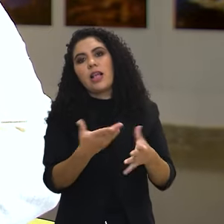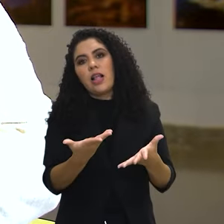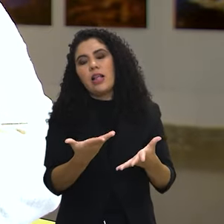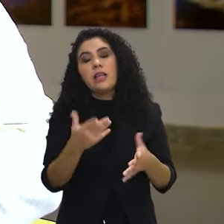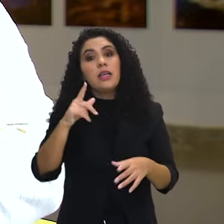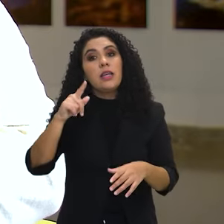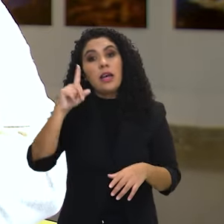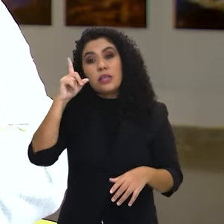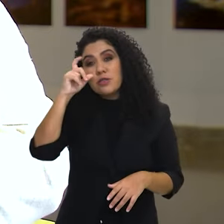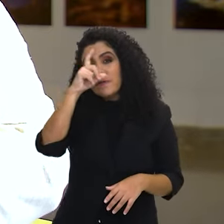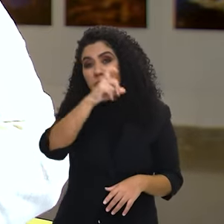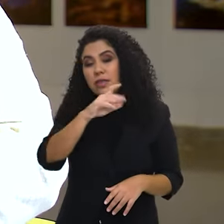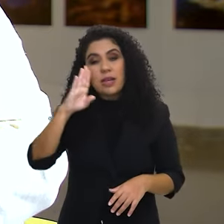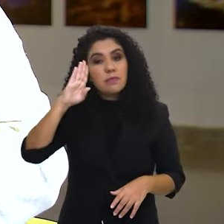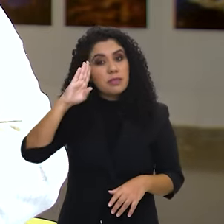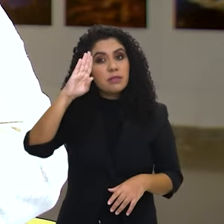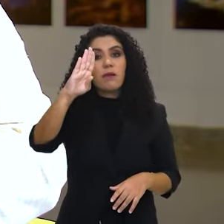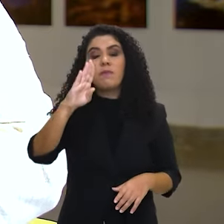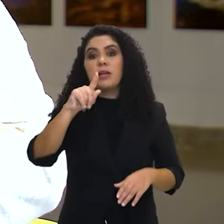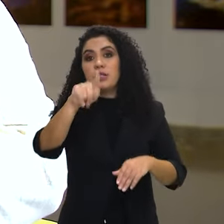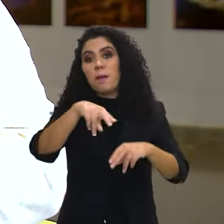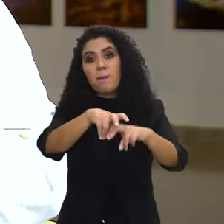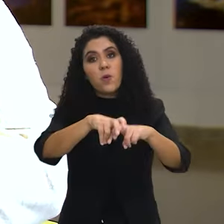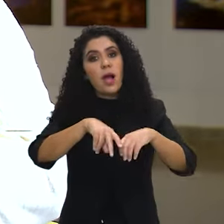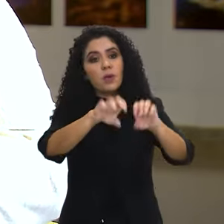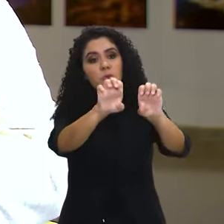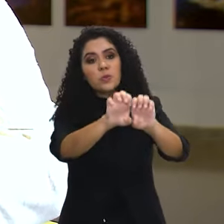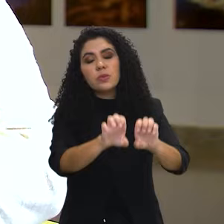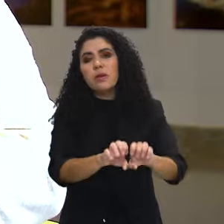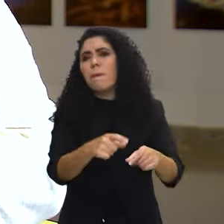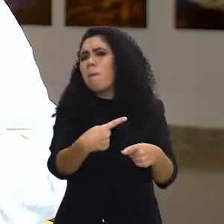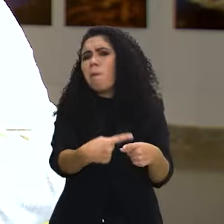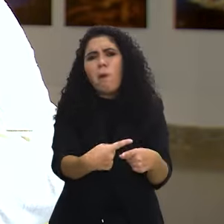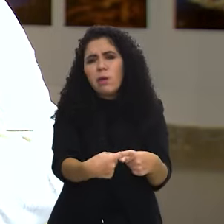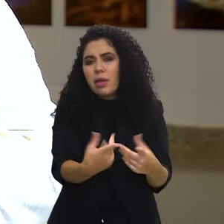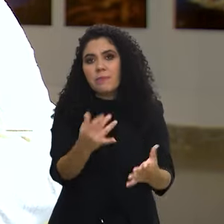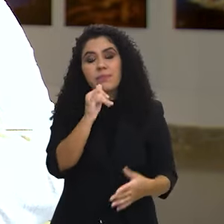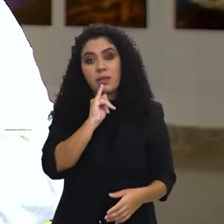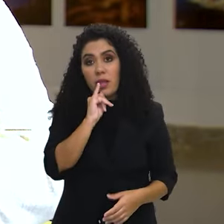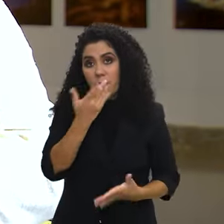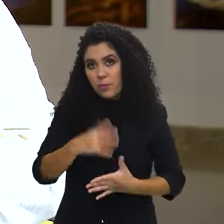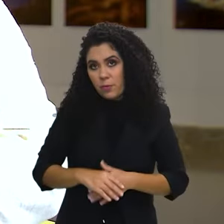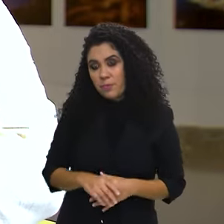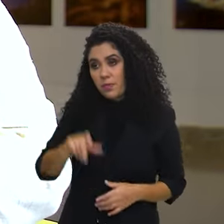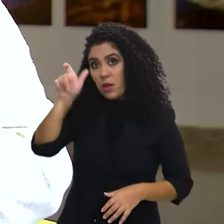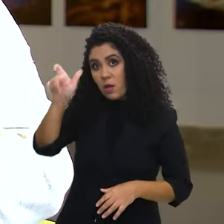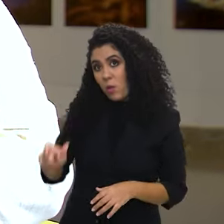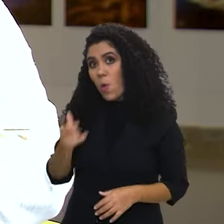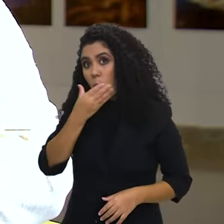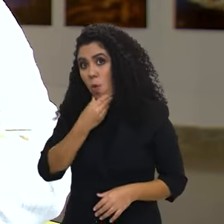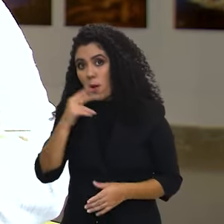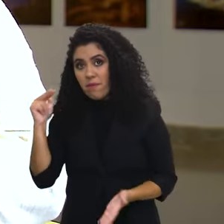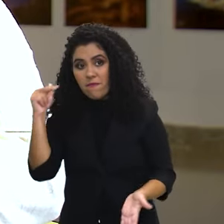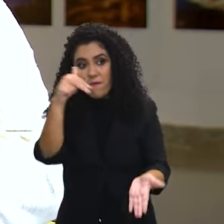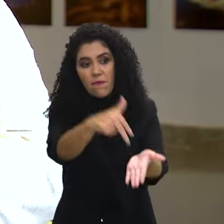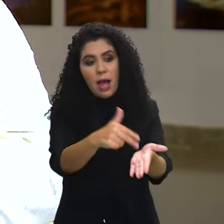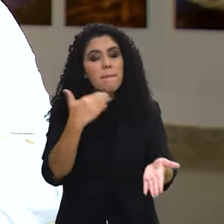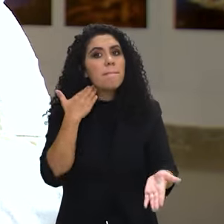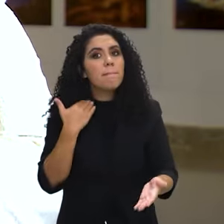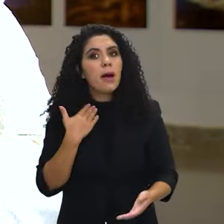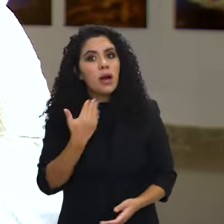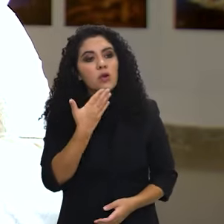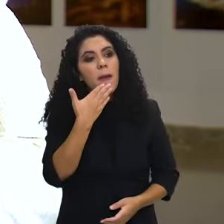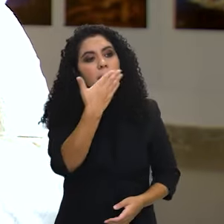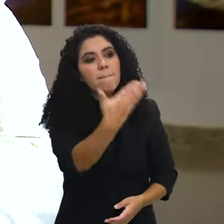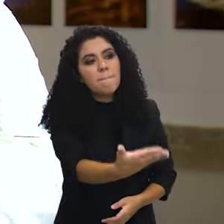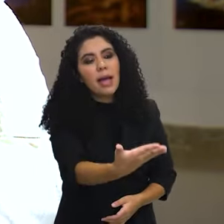é exatamente estrutural por quê Porque a mulher quando vai o homem quando vai pedir o empréstimo eles